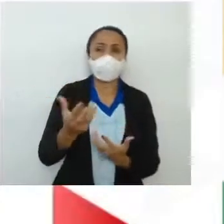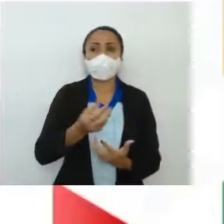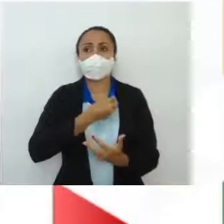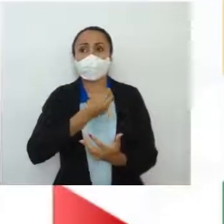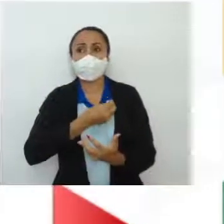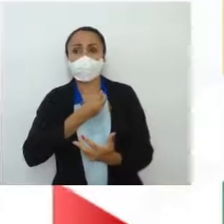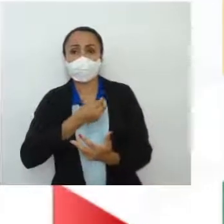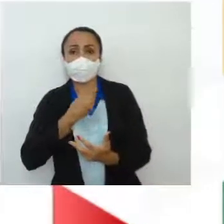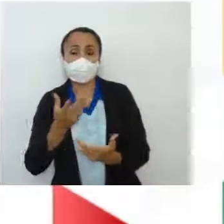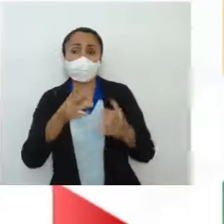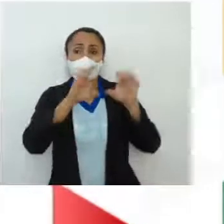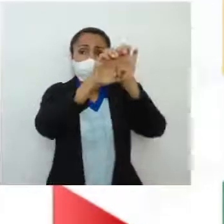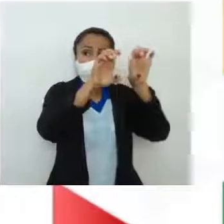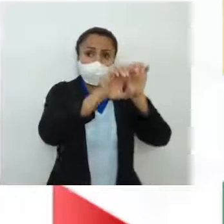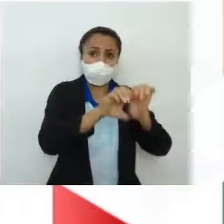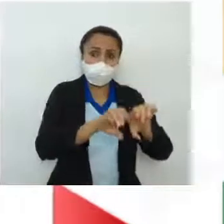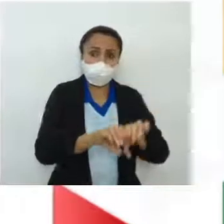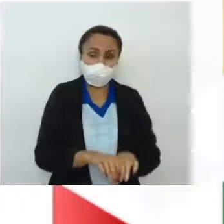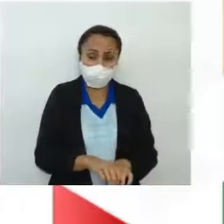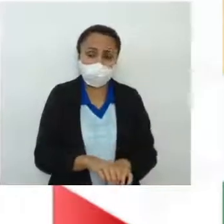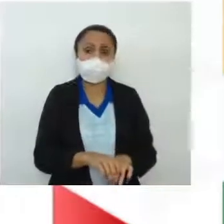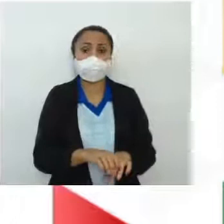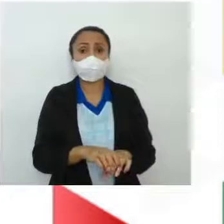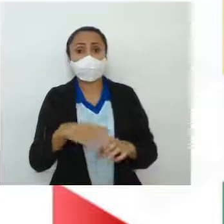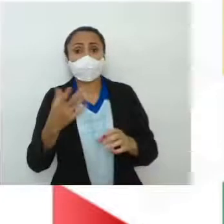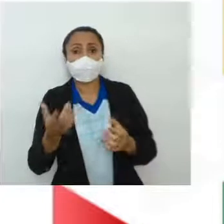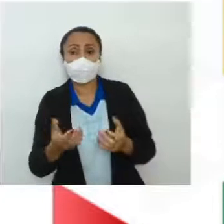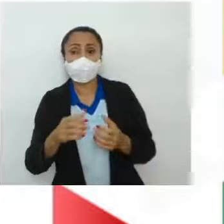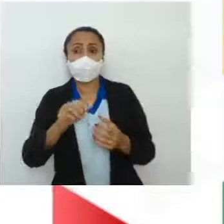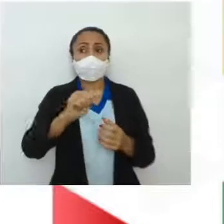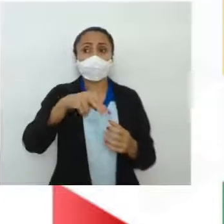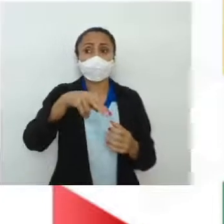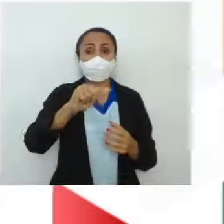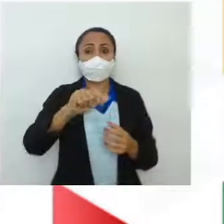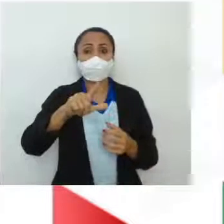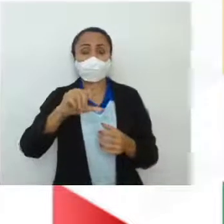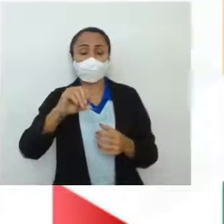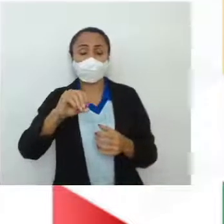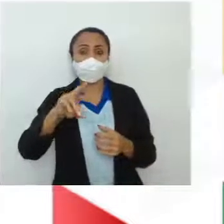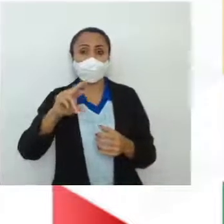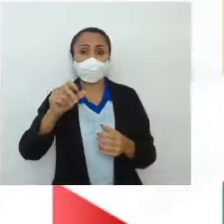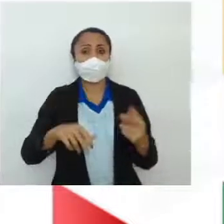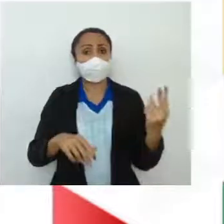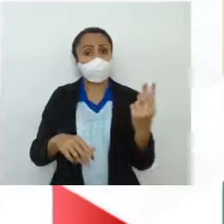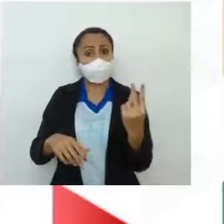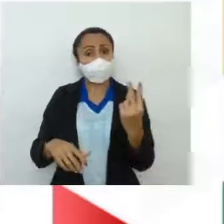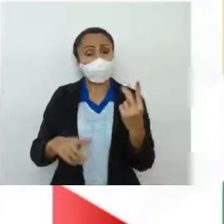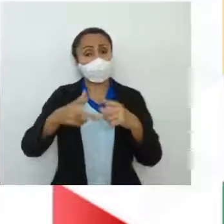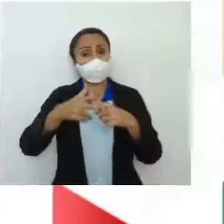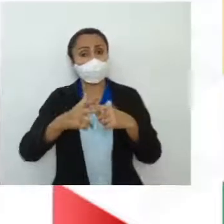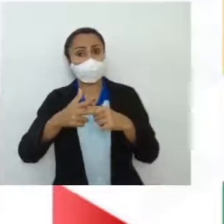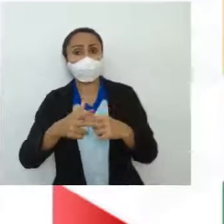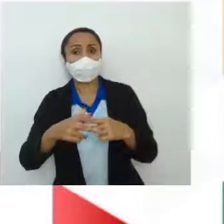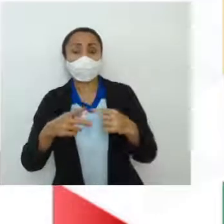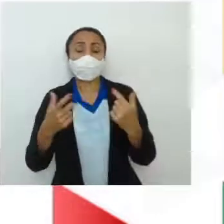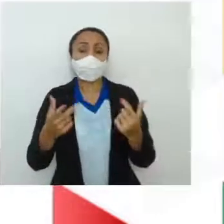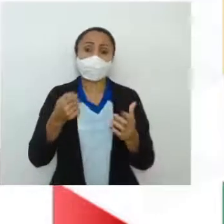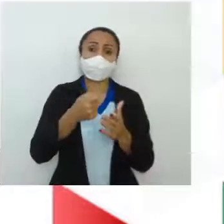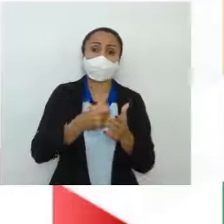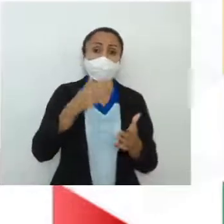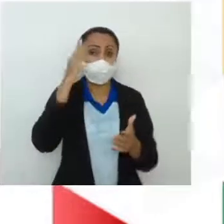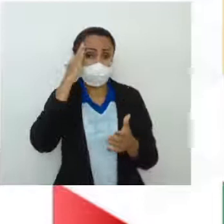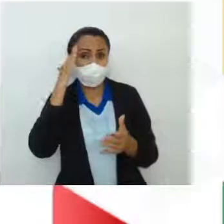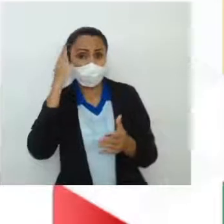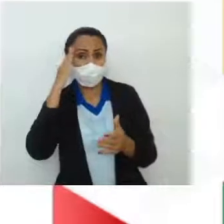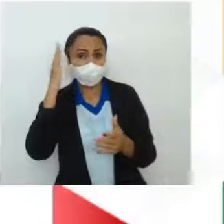suas estruturas, de forma análoga, entre as duas ferramentas, podemos tentar compreender